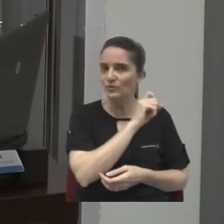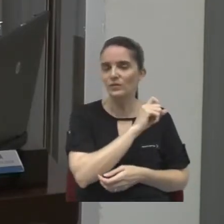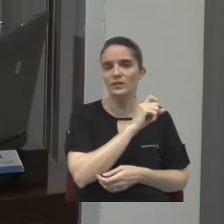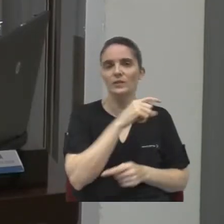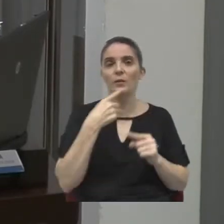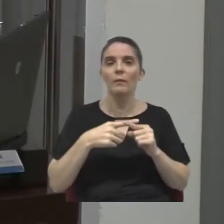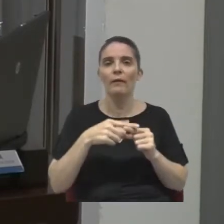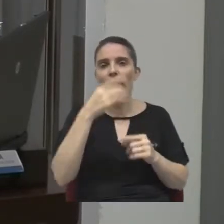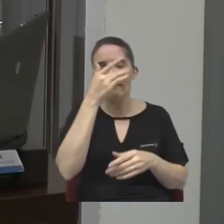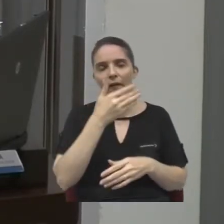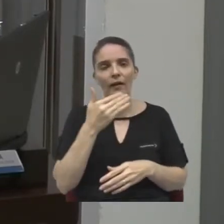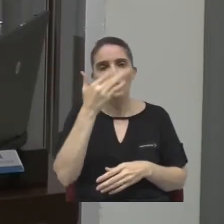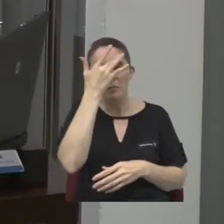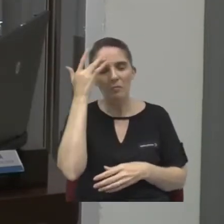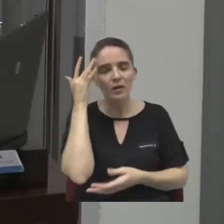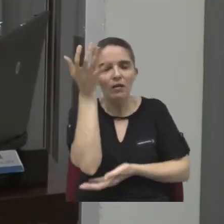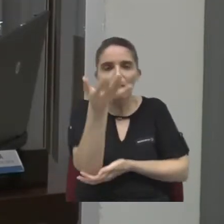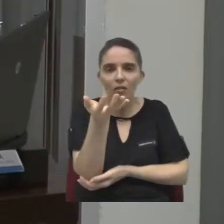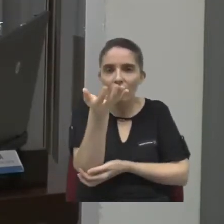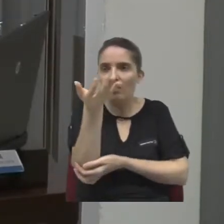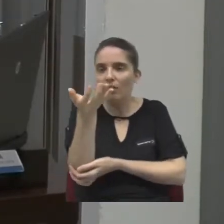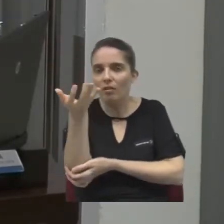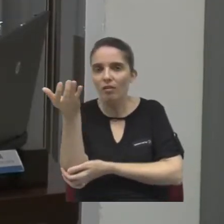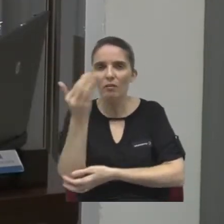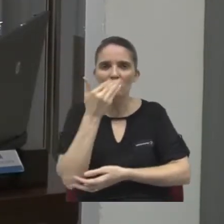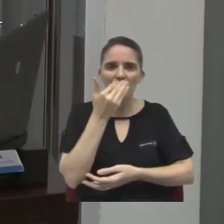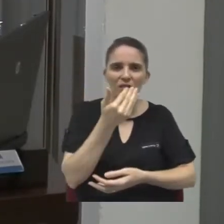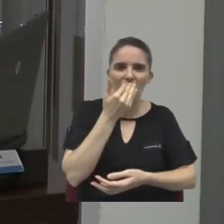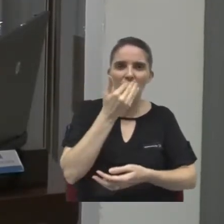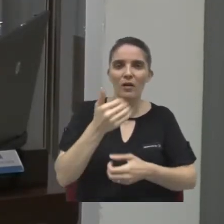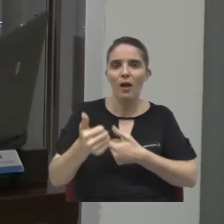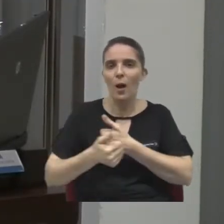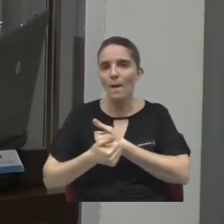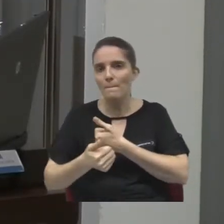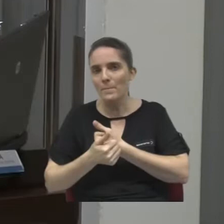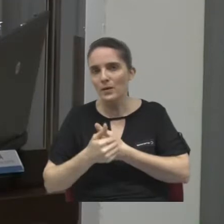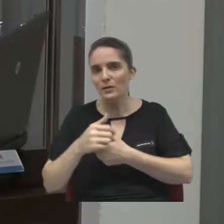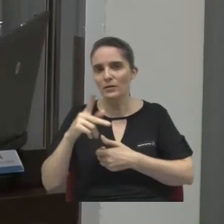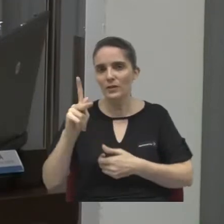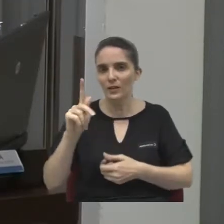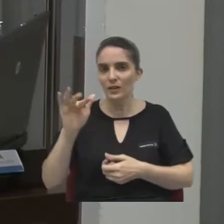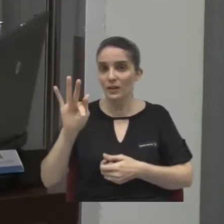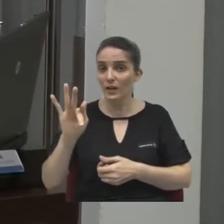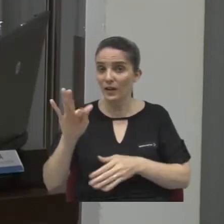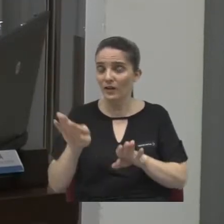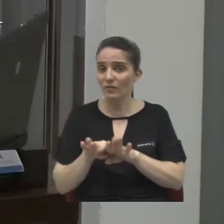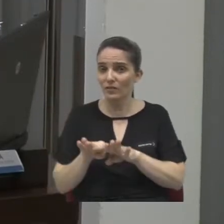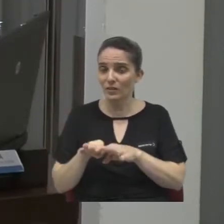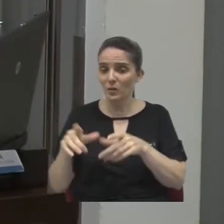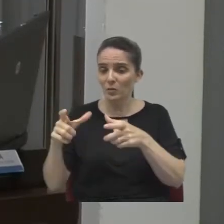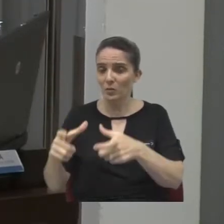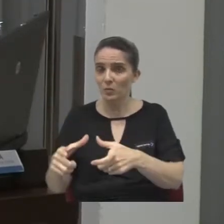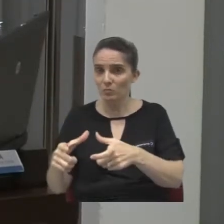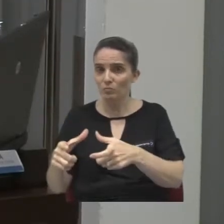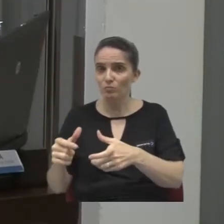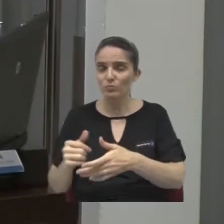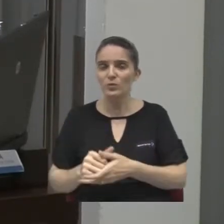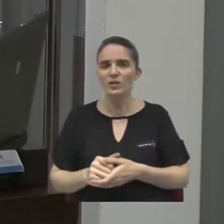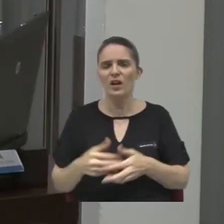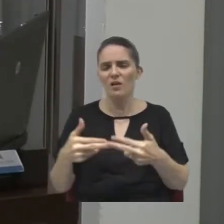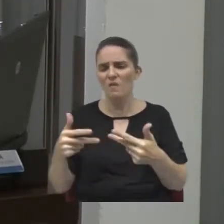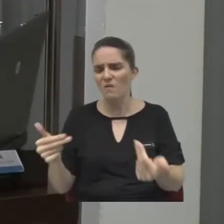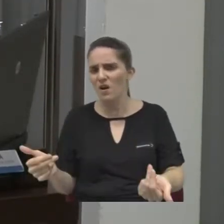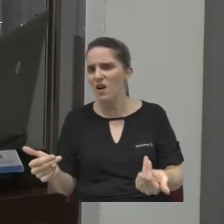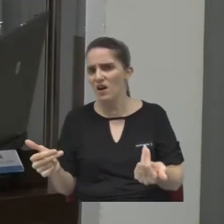do pedido ali, fica perto a questão da KF, do sistema prisional, fica perto uma série de coisas